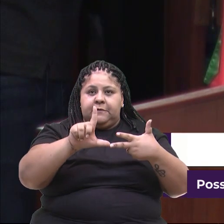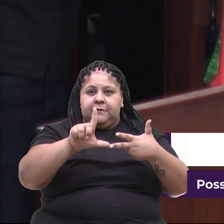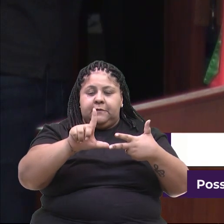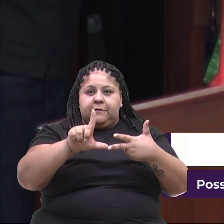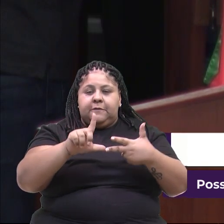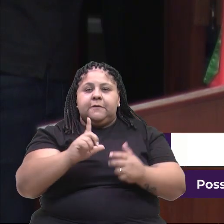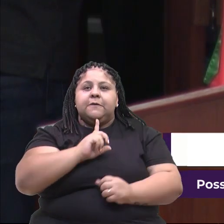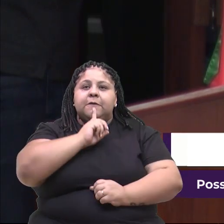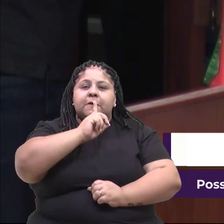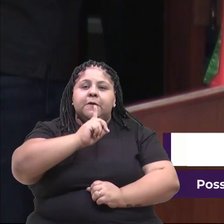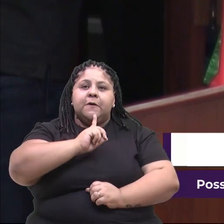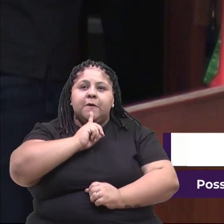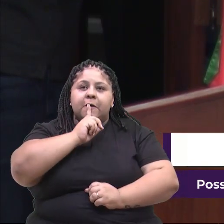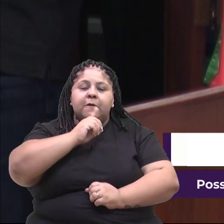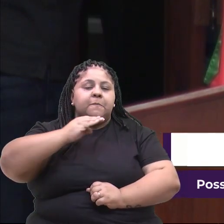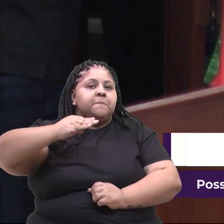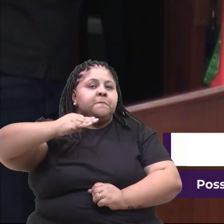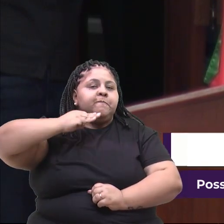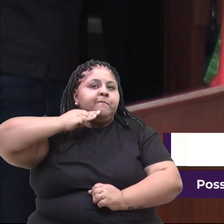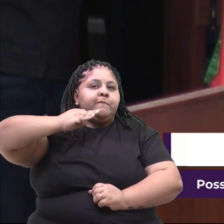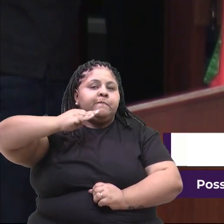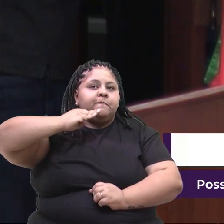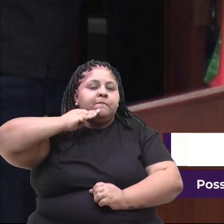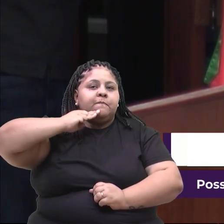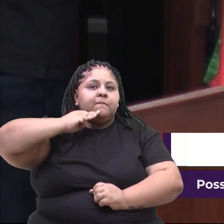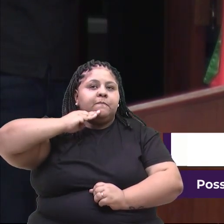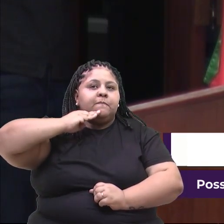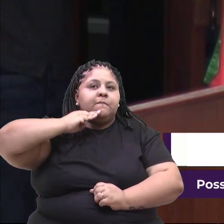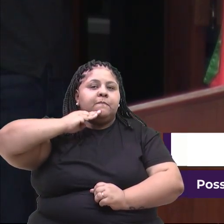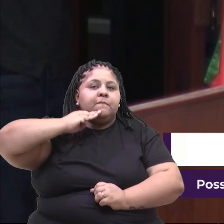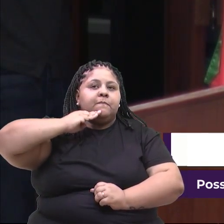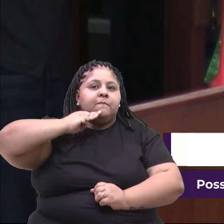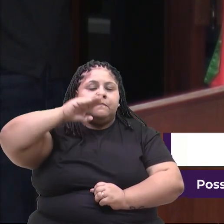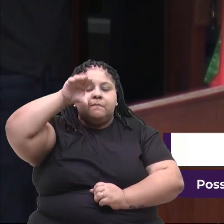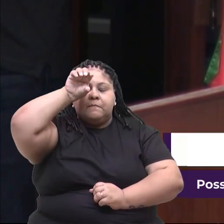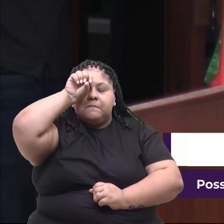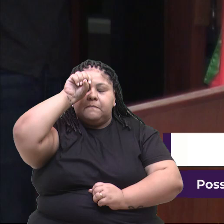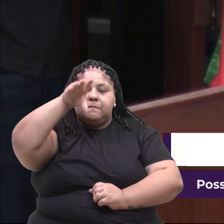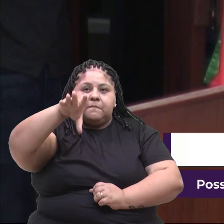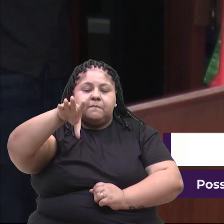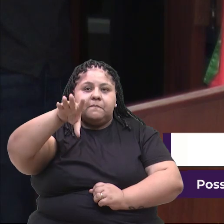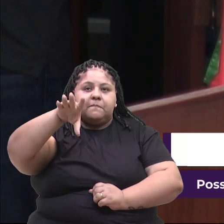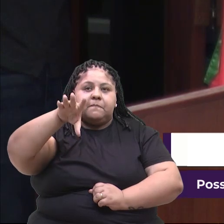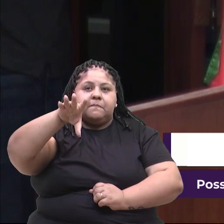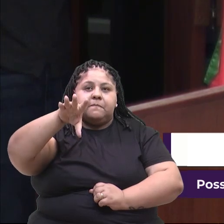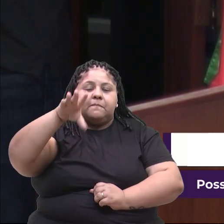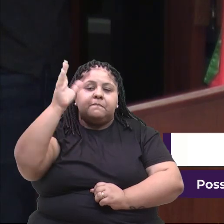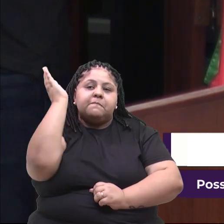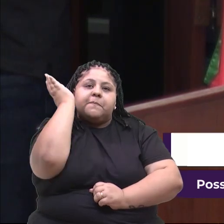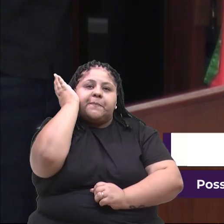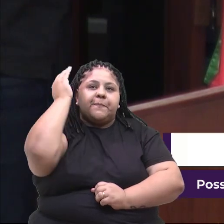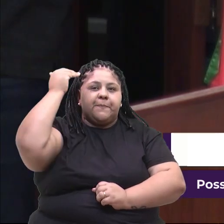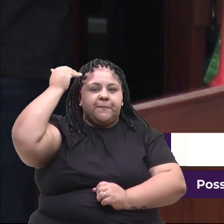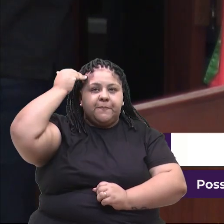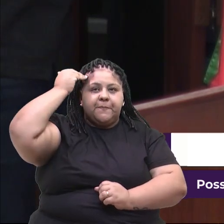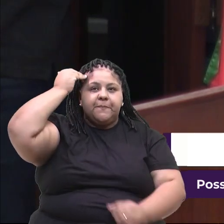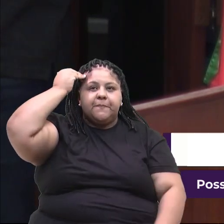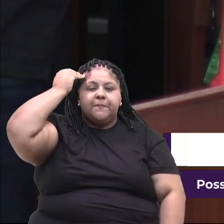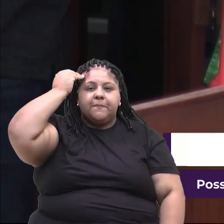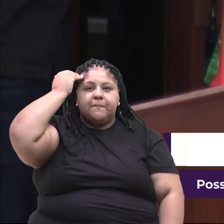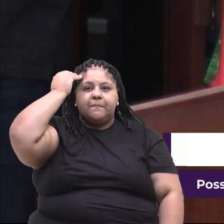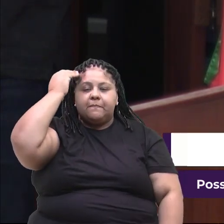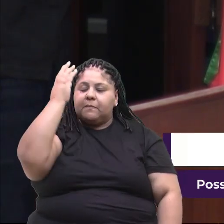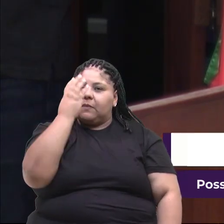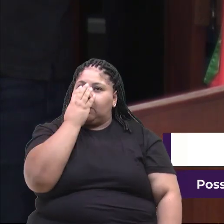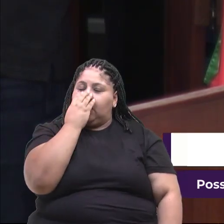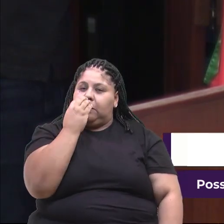Alberto Meneguzzi, Alexandre Bortoluz, Elisandro Fiuza, Felipe Grimmelmaier, Gilfredo